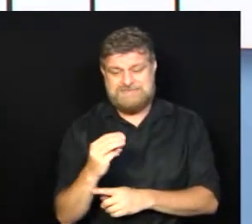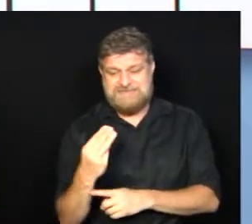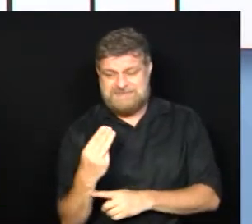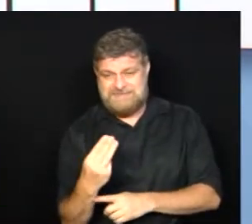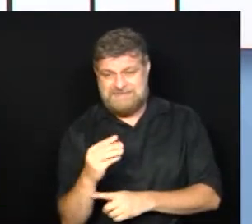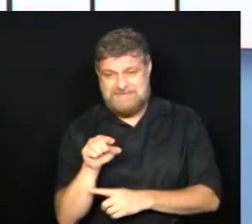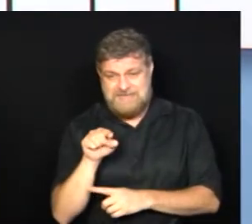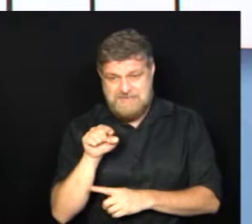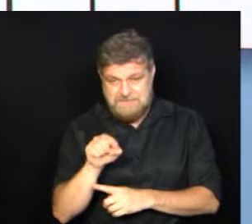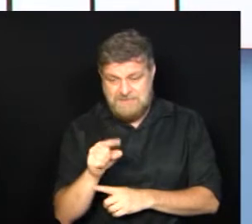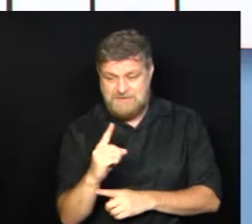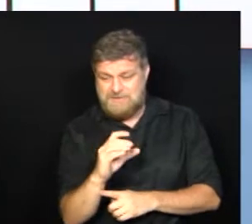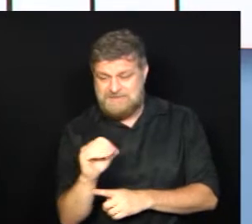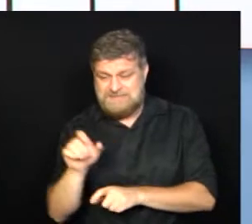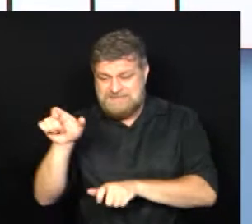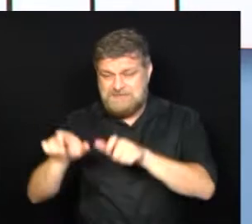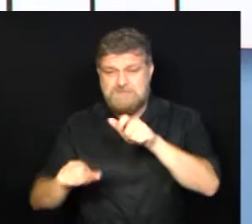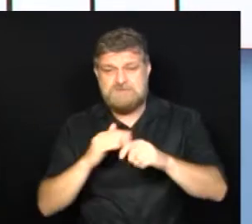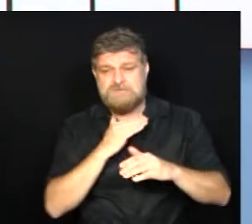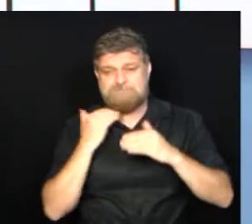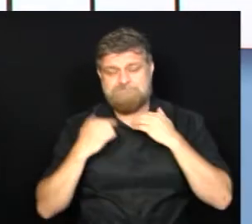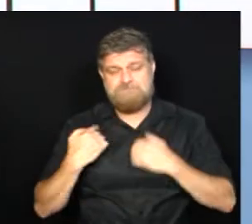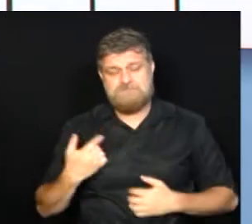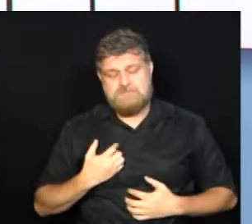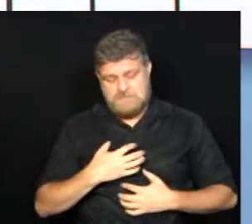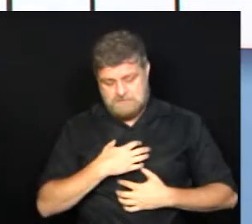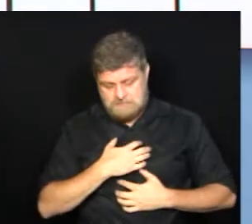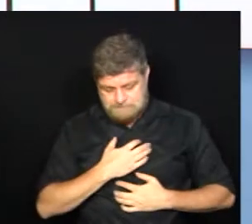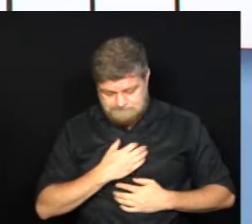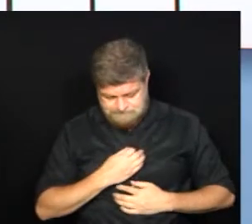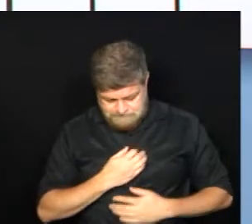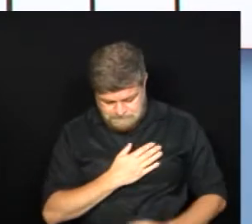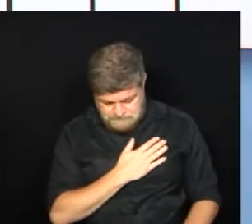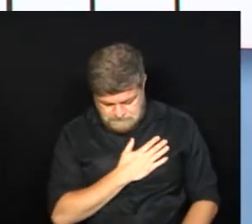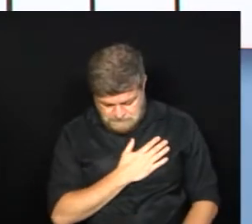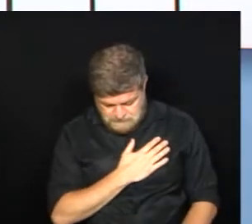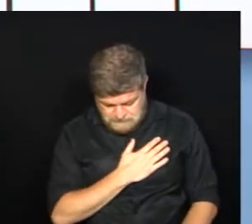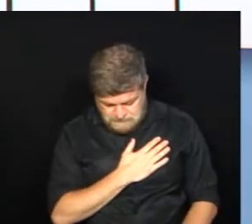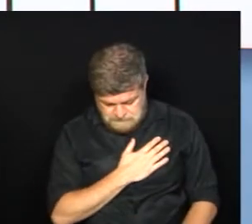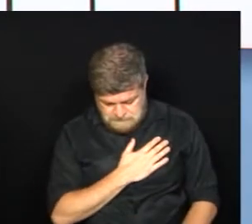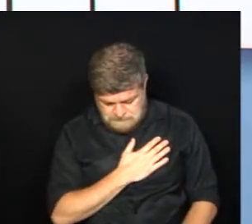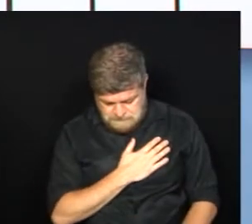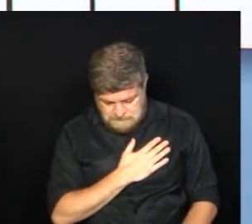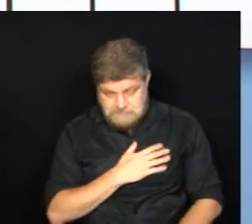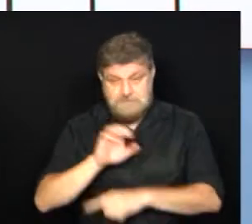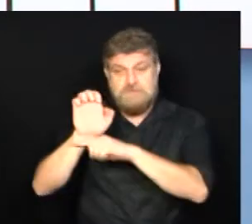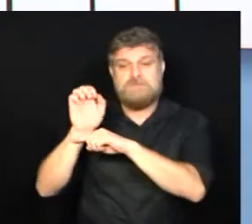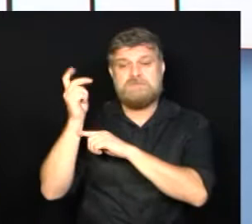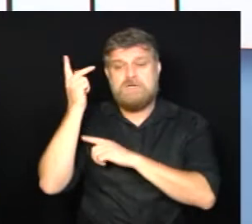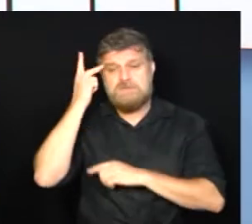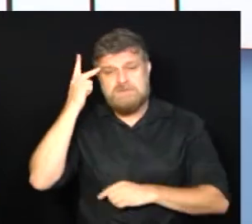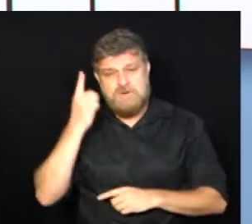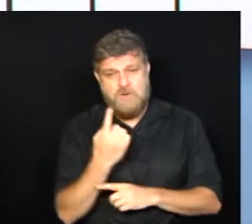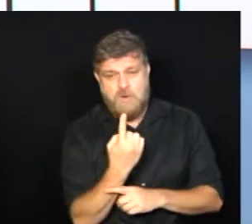203.100 óbitos. Ficam aqui as condolências da TV Câmara Campinas. No estado de São Paulo,